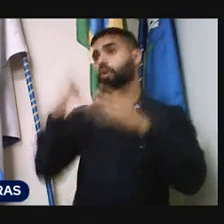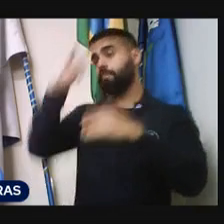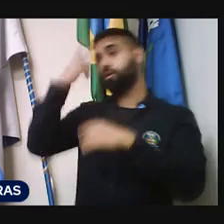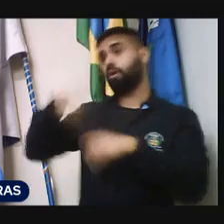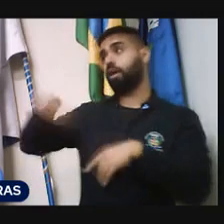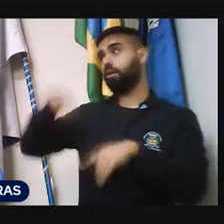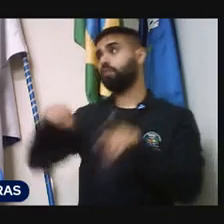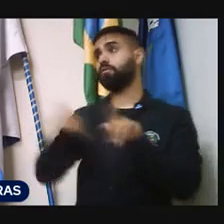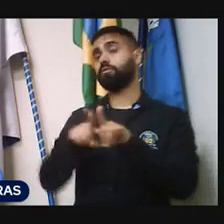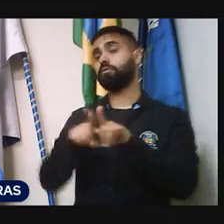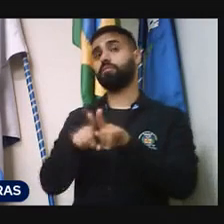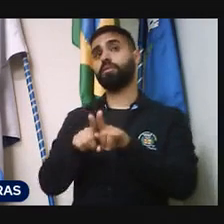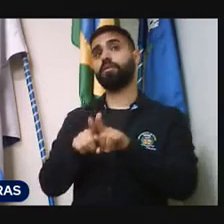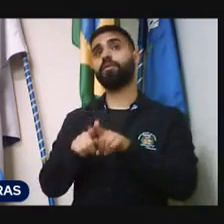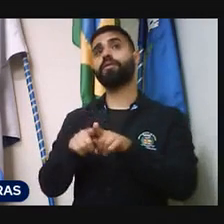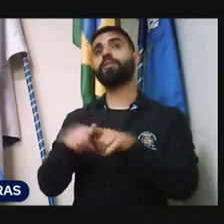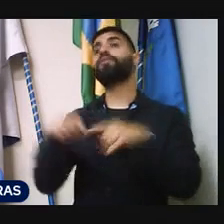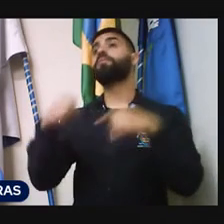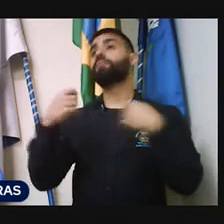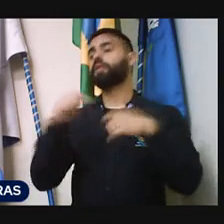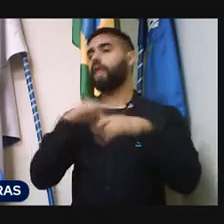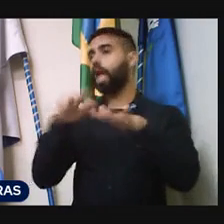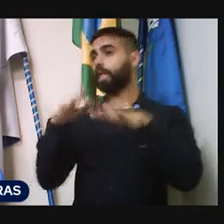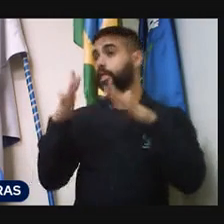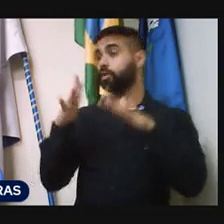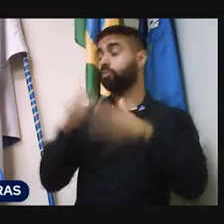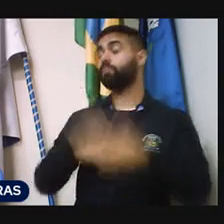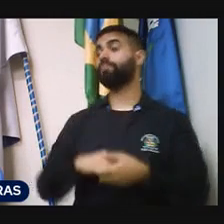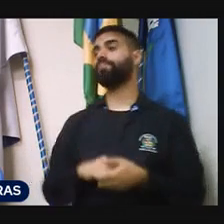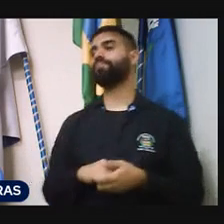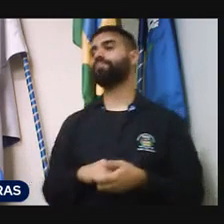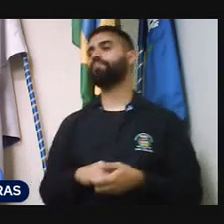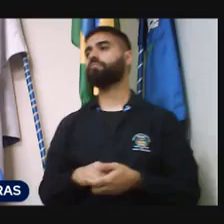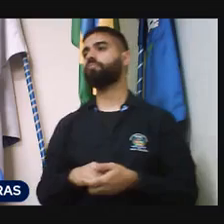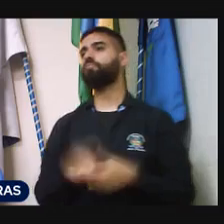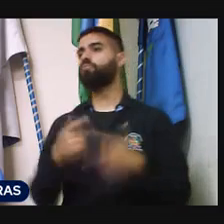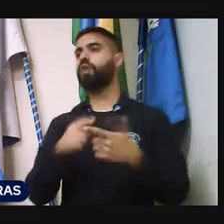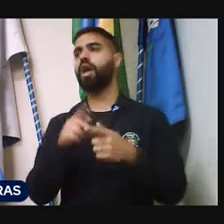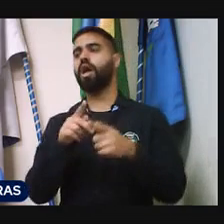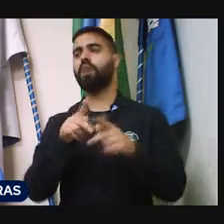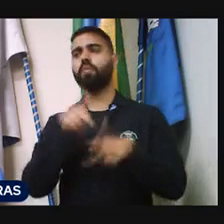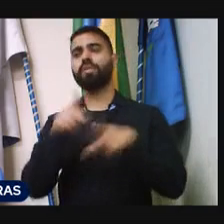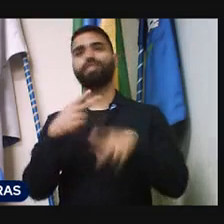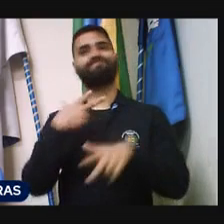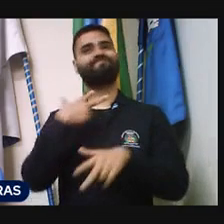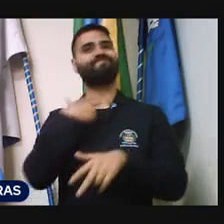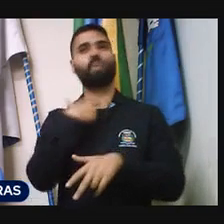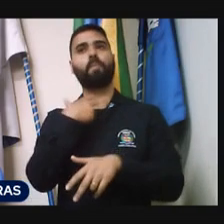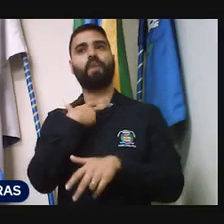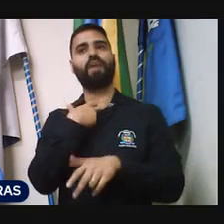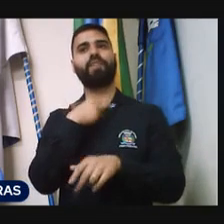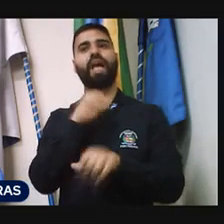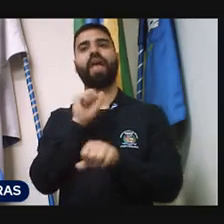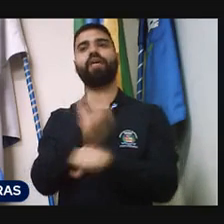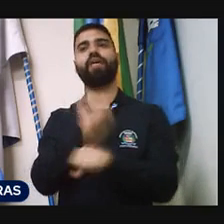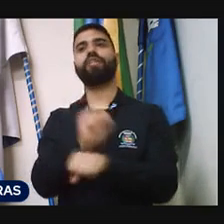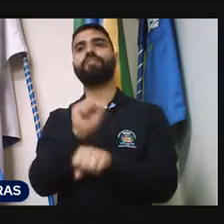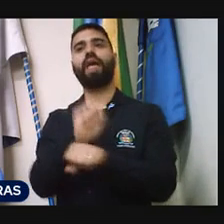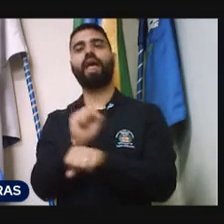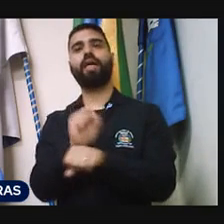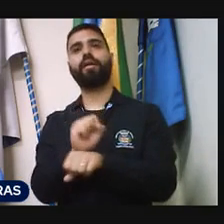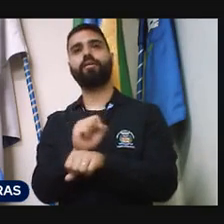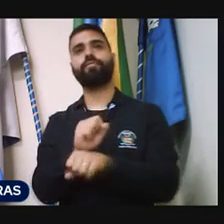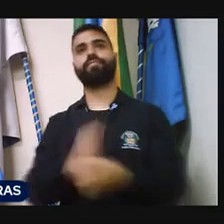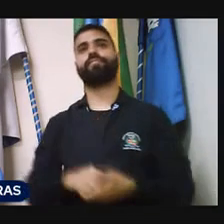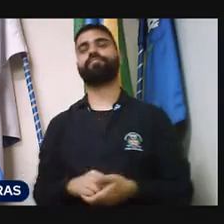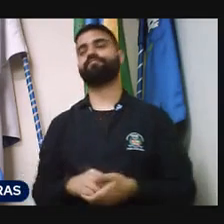nós aqui nessa casa então nós temos está muito afeto por que a nossa população não pode mais esperar e nem pagar esse